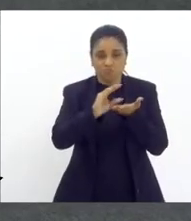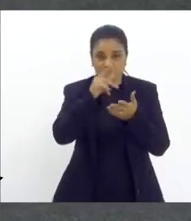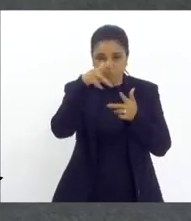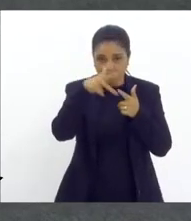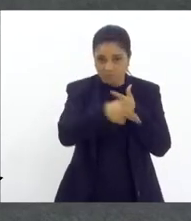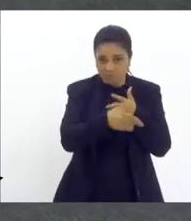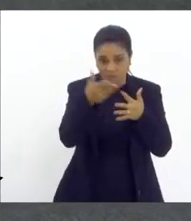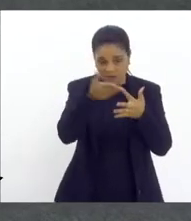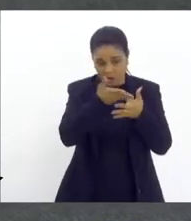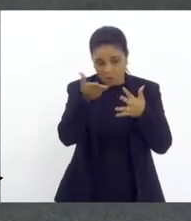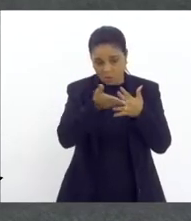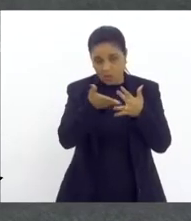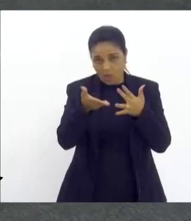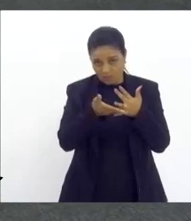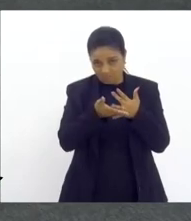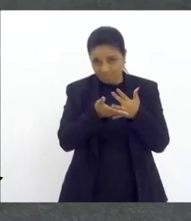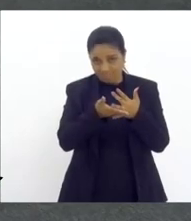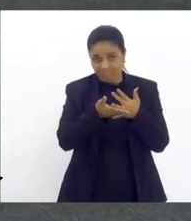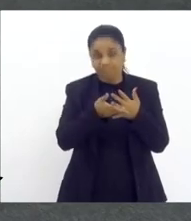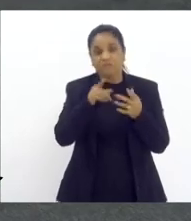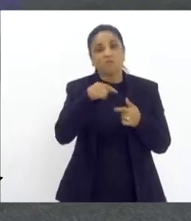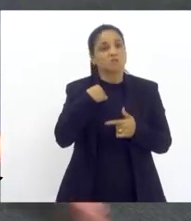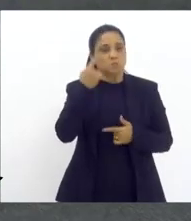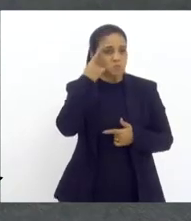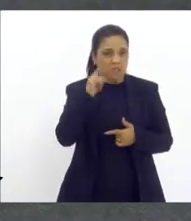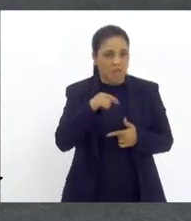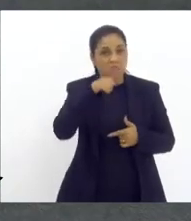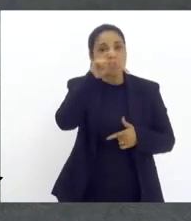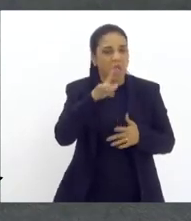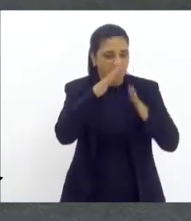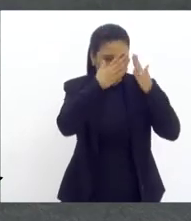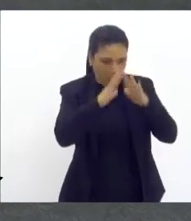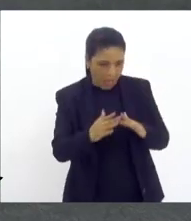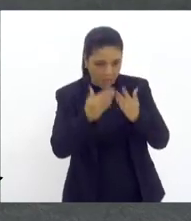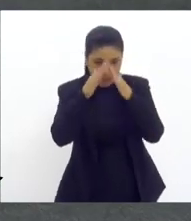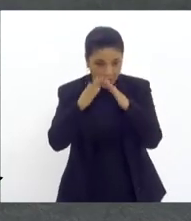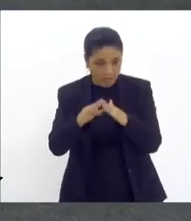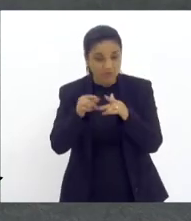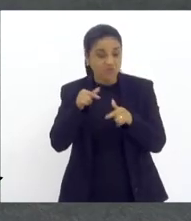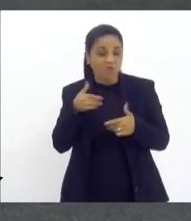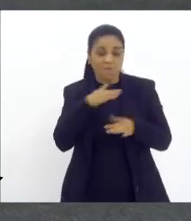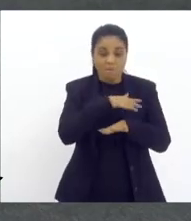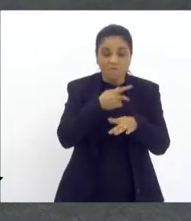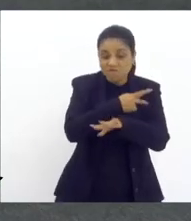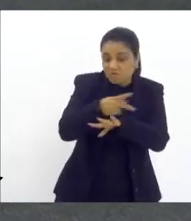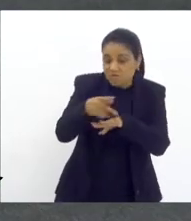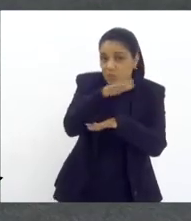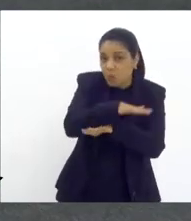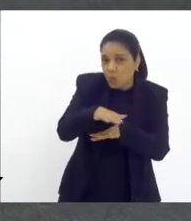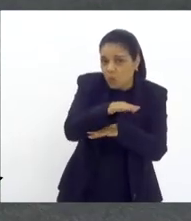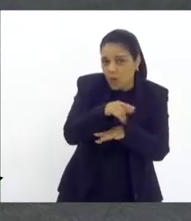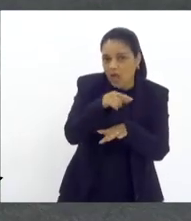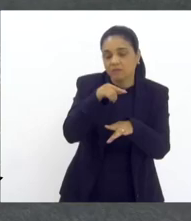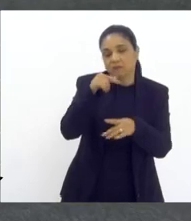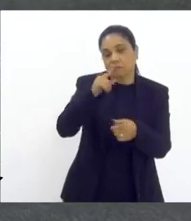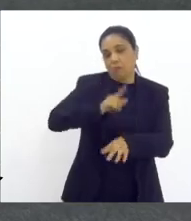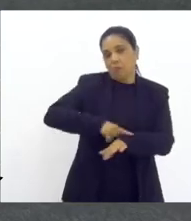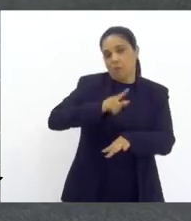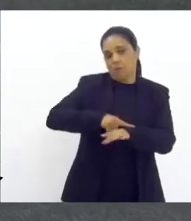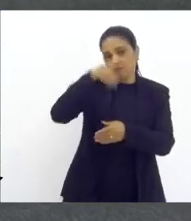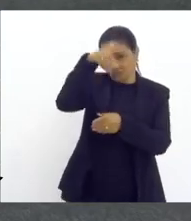para quem não sabe o que é a tragédia porque só vai lá na época de eleição eu digo que quem mora em risco